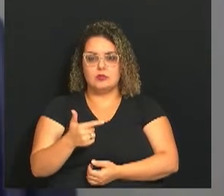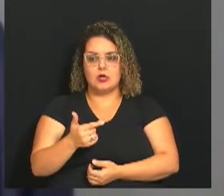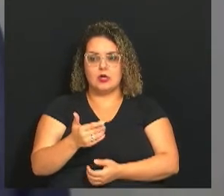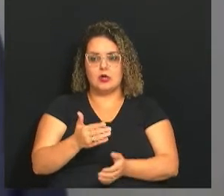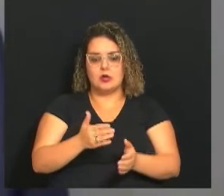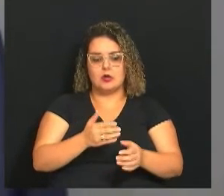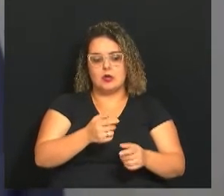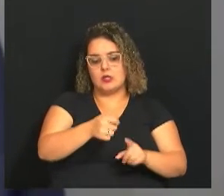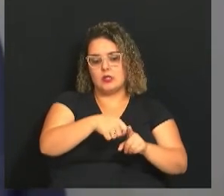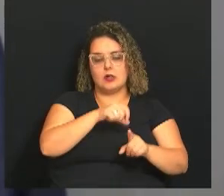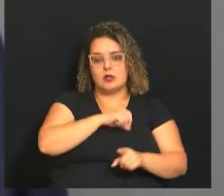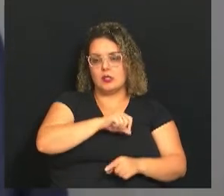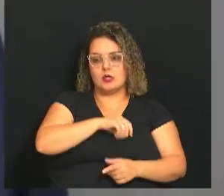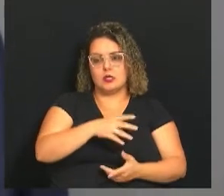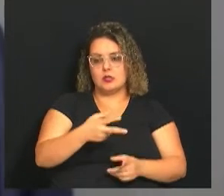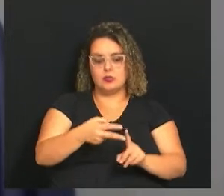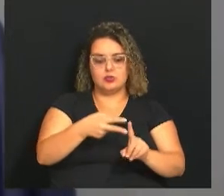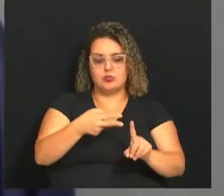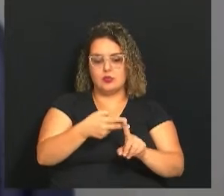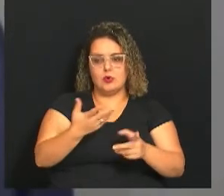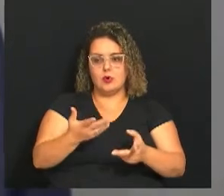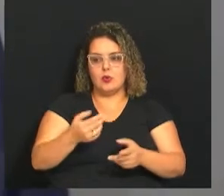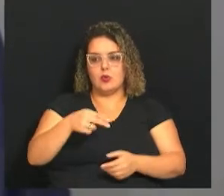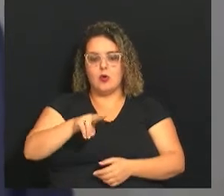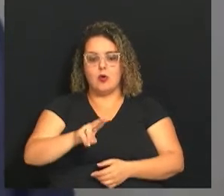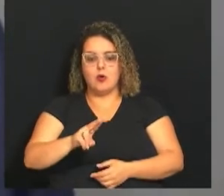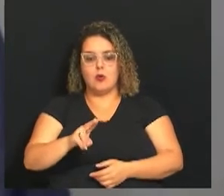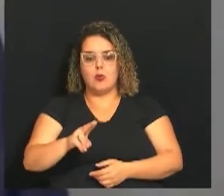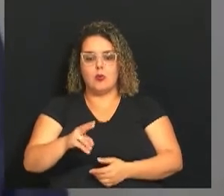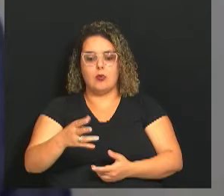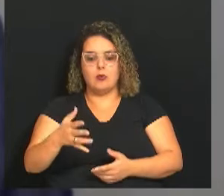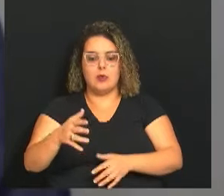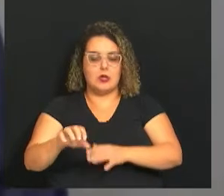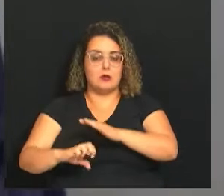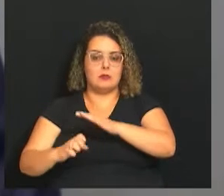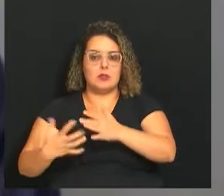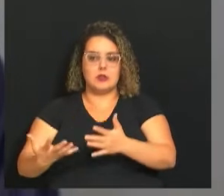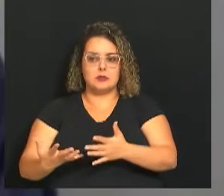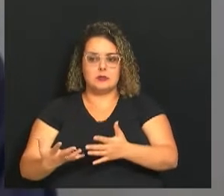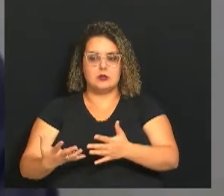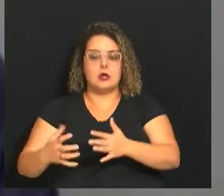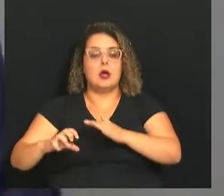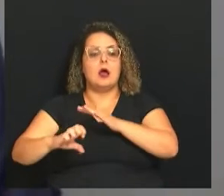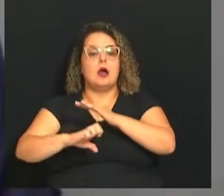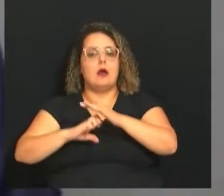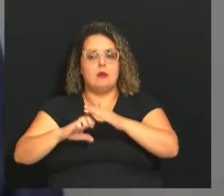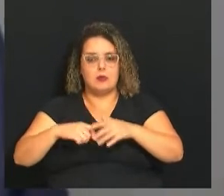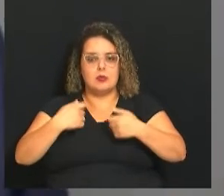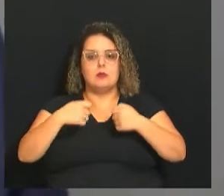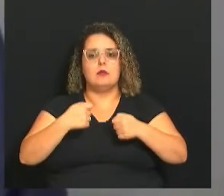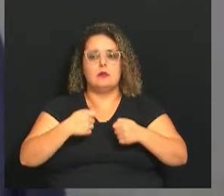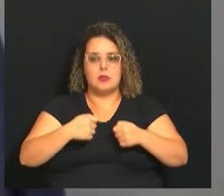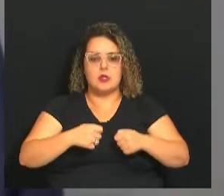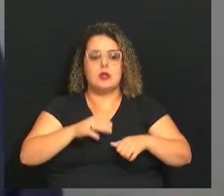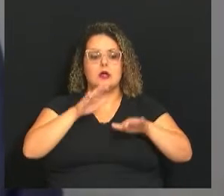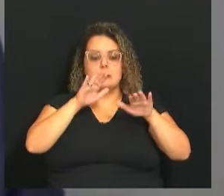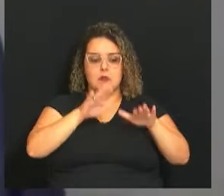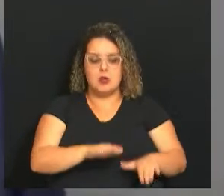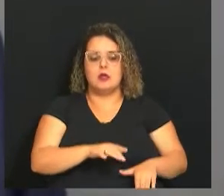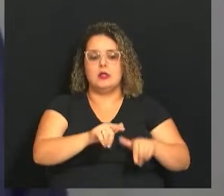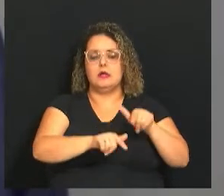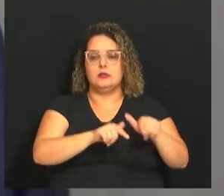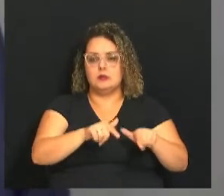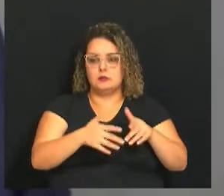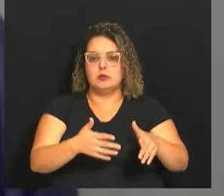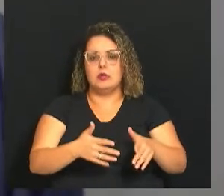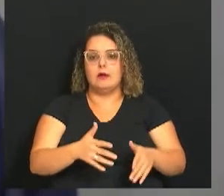recebendo ou por algum outro órgão, ou mesmo pela empresa. Então, a empresa acaba tendo que segurar esse funcionário até que o INSS faça esse